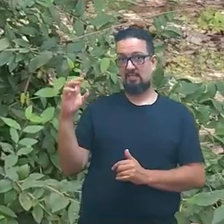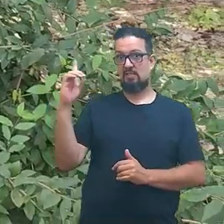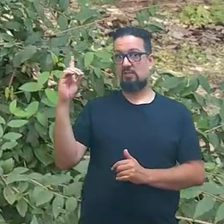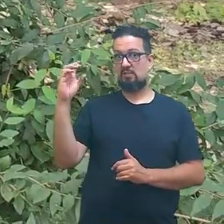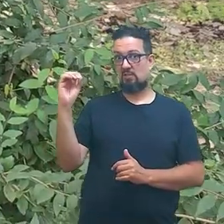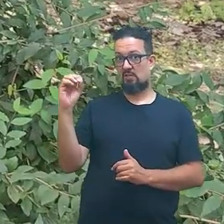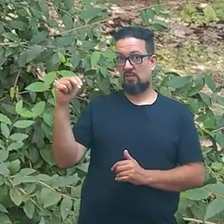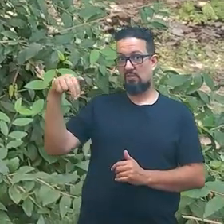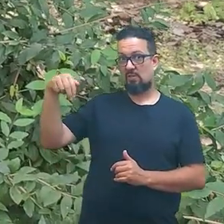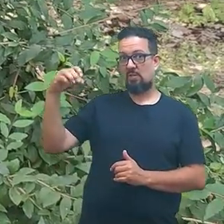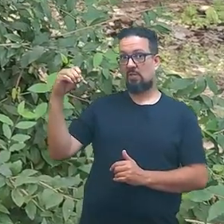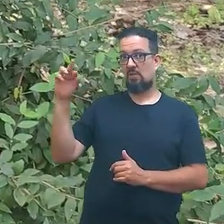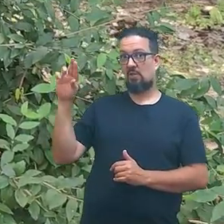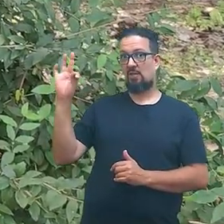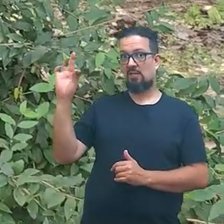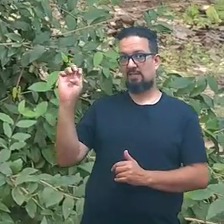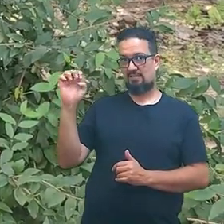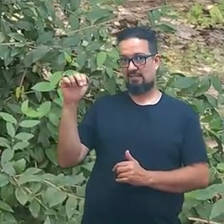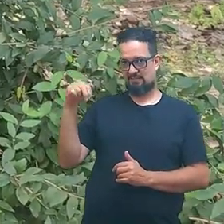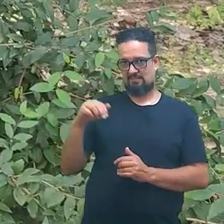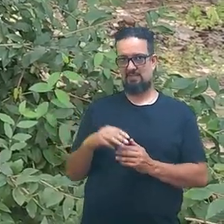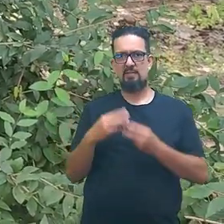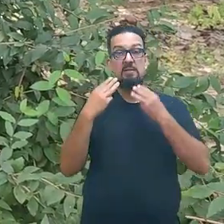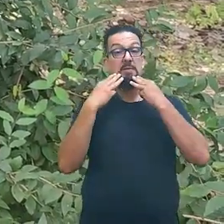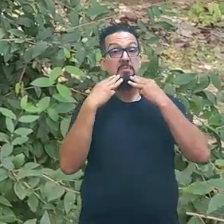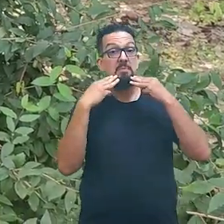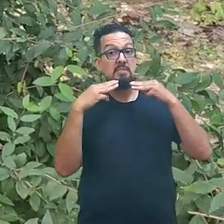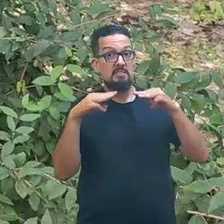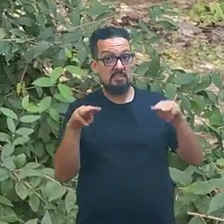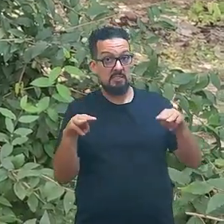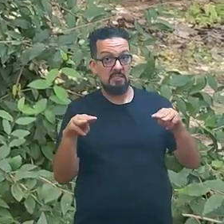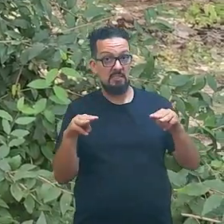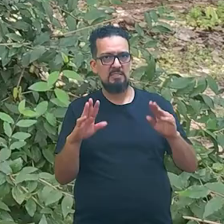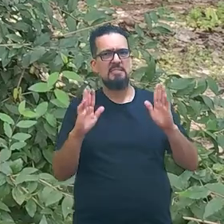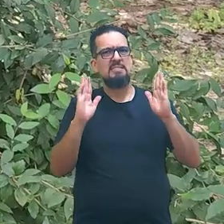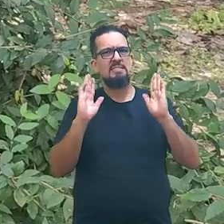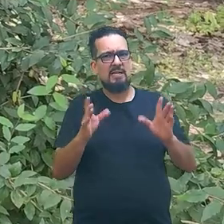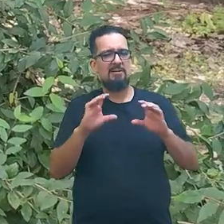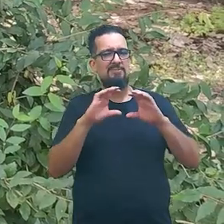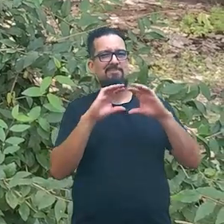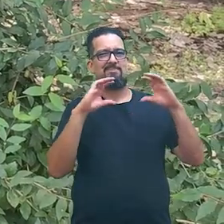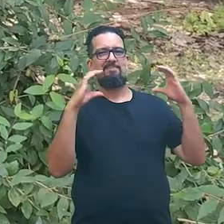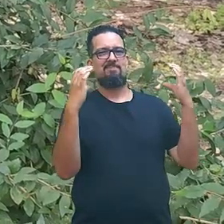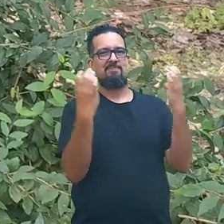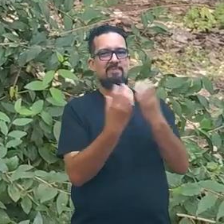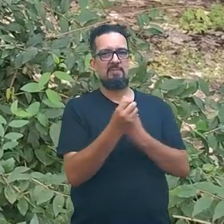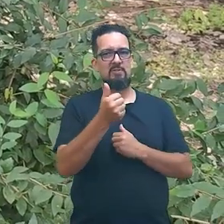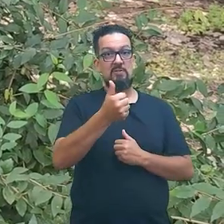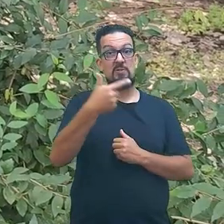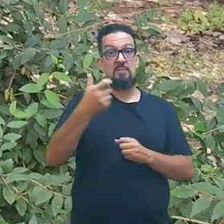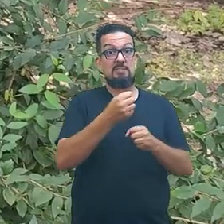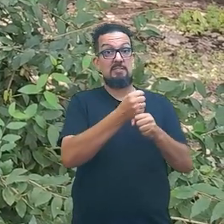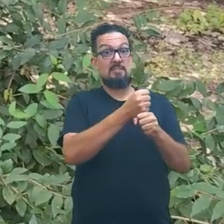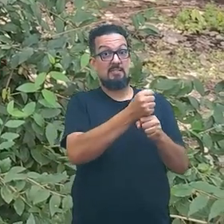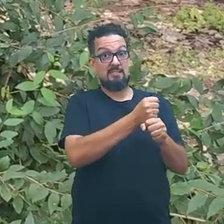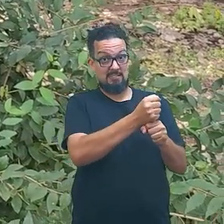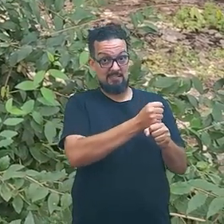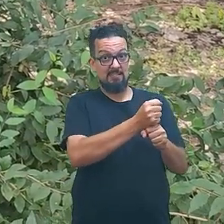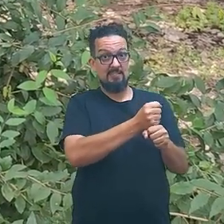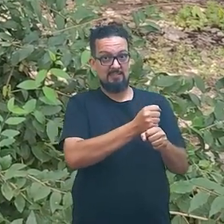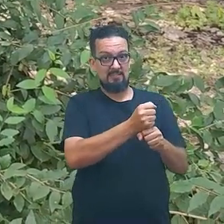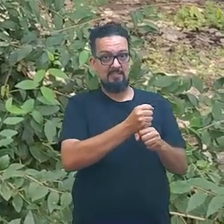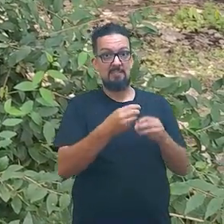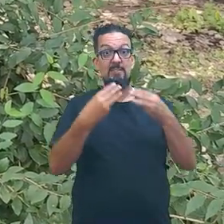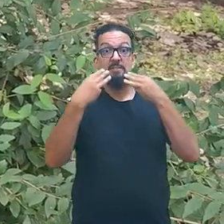missionária da Comunidade Católica Nova Aliança há 12 anos, e desses 12 anos, há 4 anos e meio, eu estou aqui na missão em Guiné-Bissau,